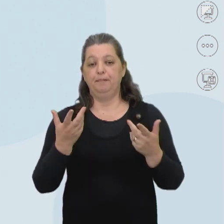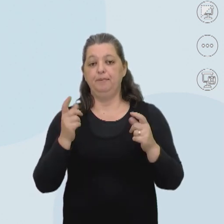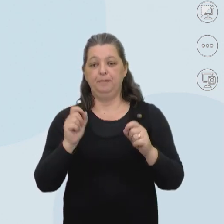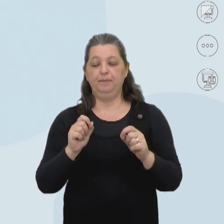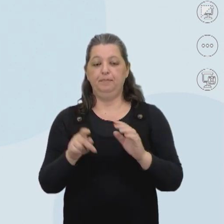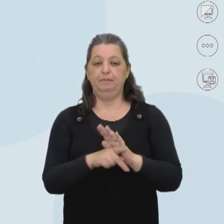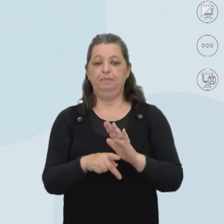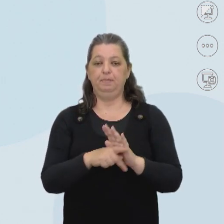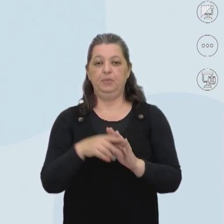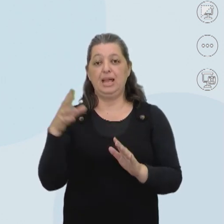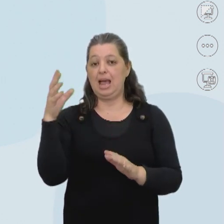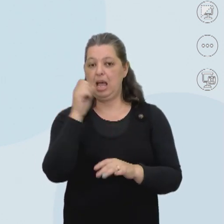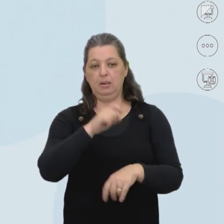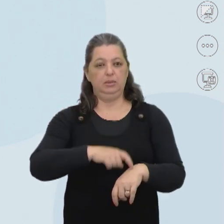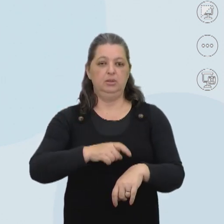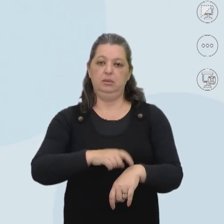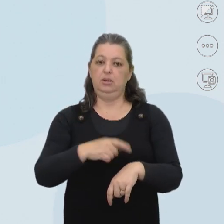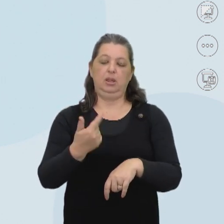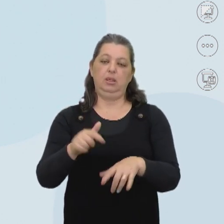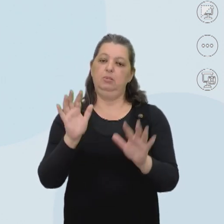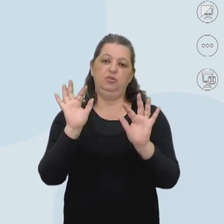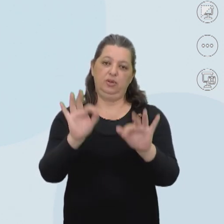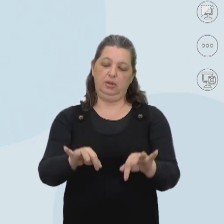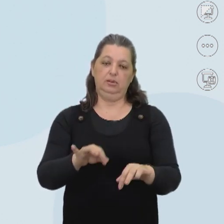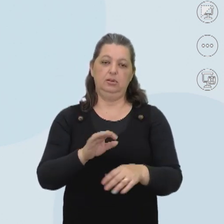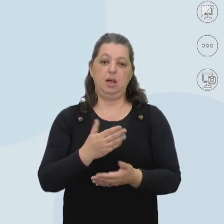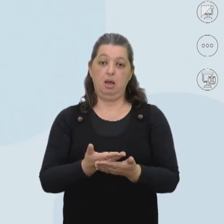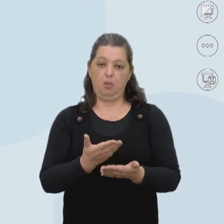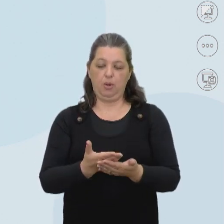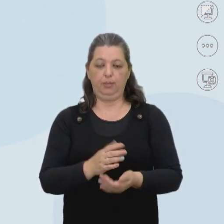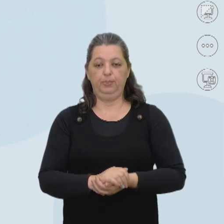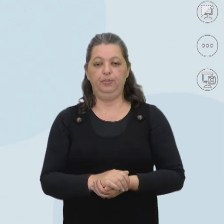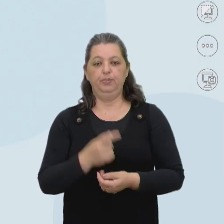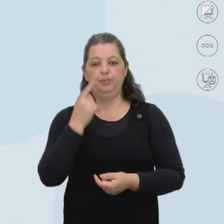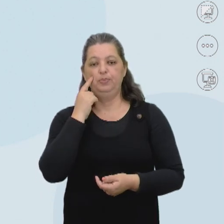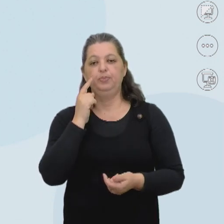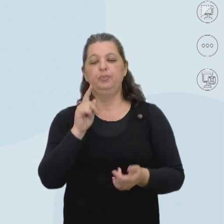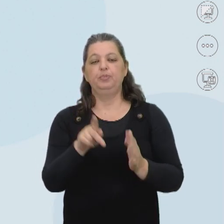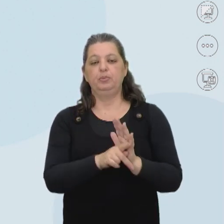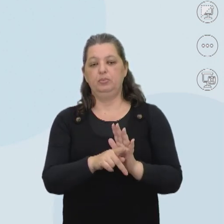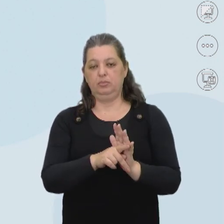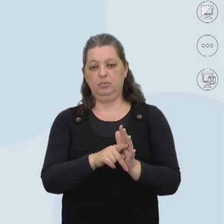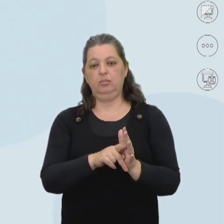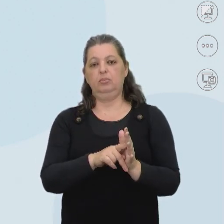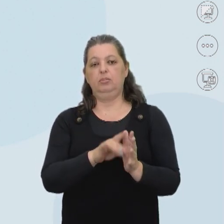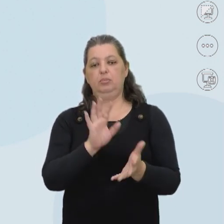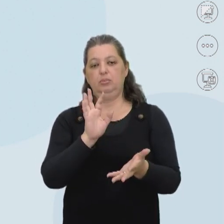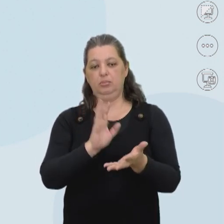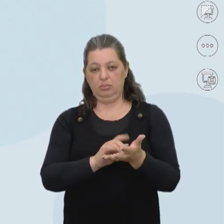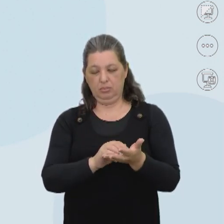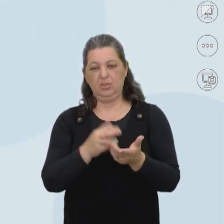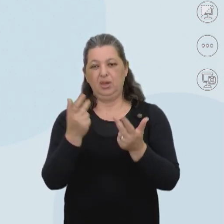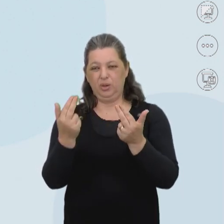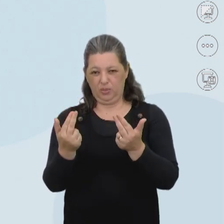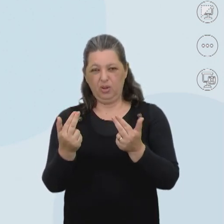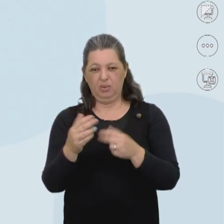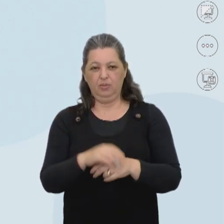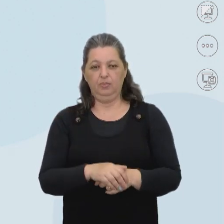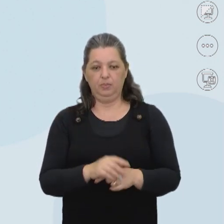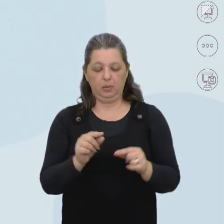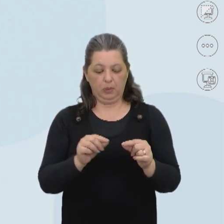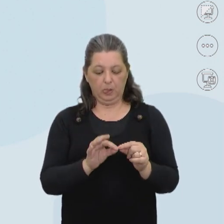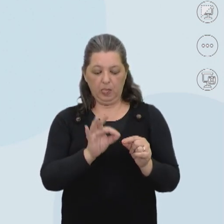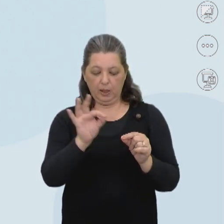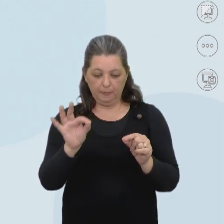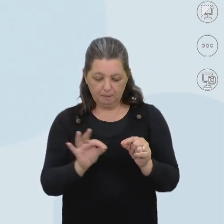eu vou ter que ir mais rápido, senão não vai dar tempo de finalizar a aula, tá bom? Eu quero que você calcule, do mesmo jeito que você fez com o raio lá da branca, eu quero